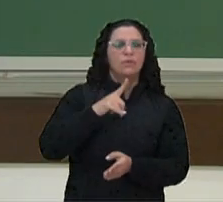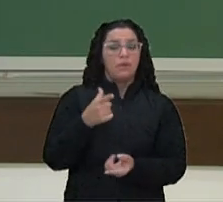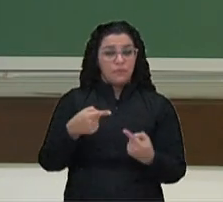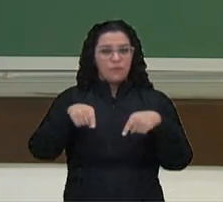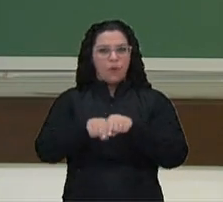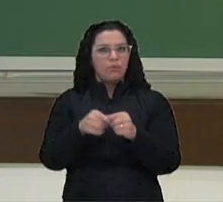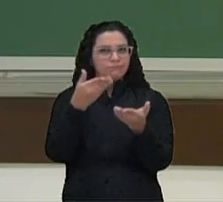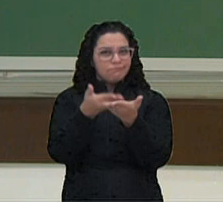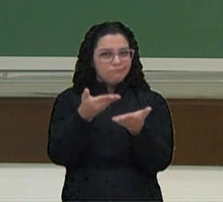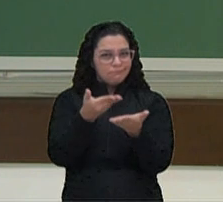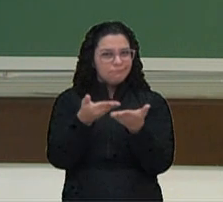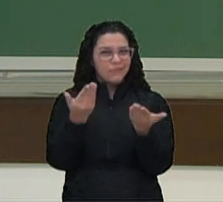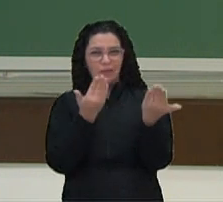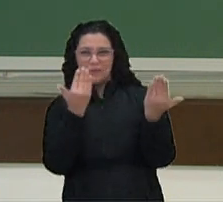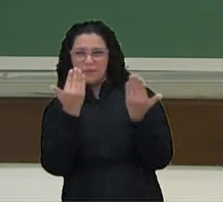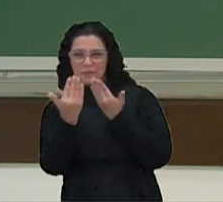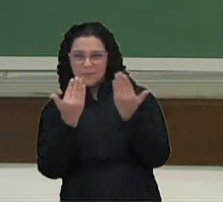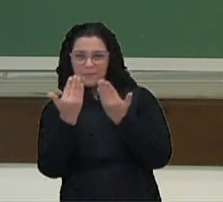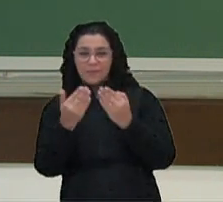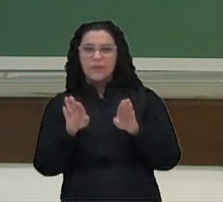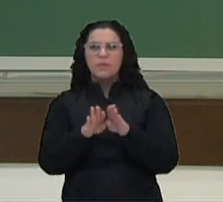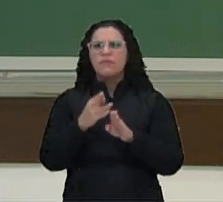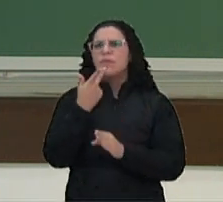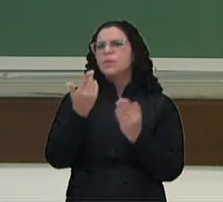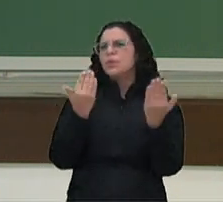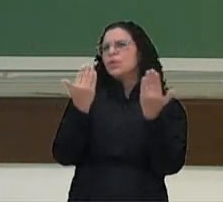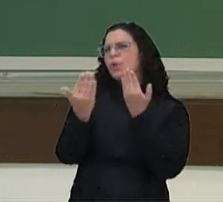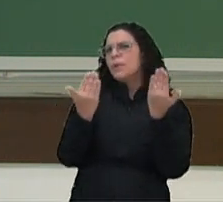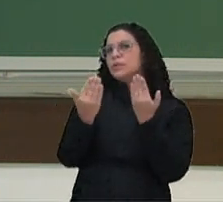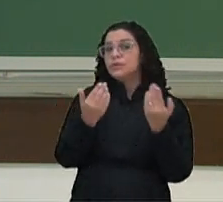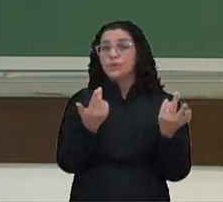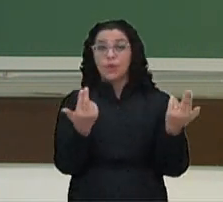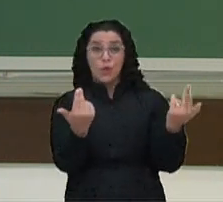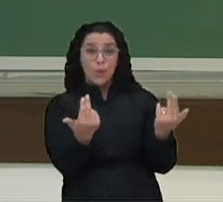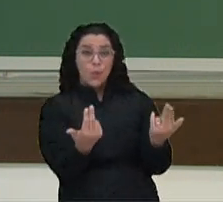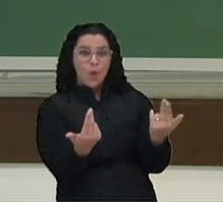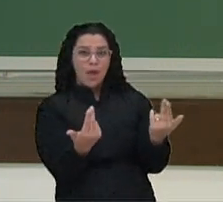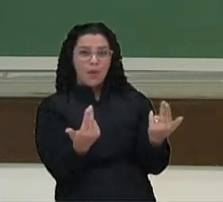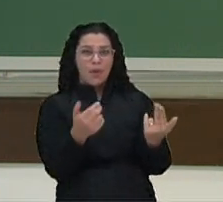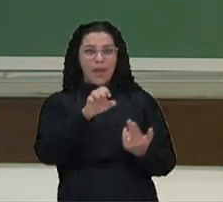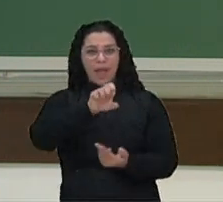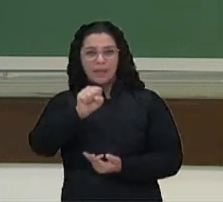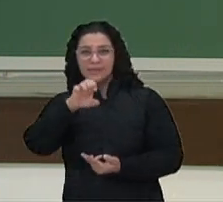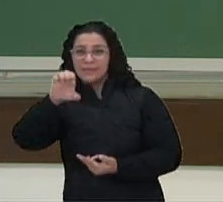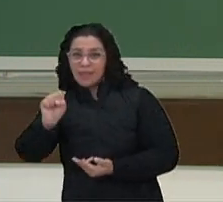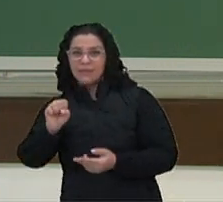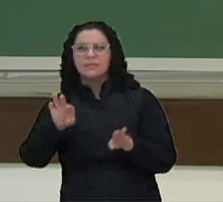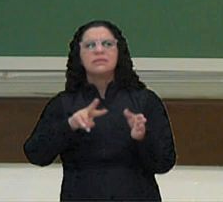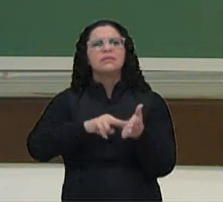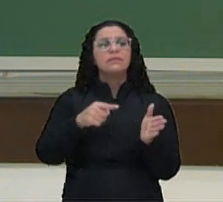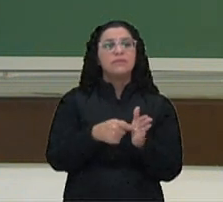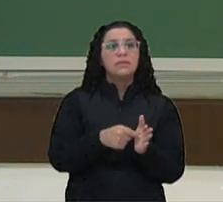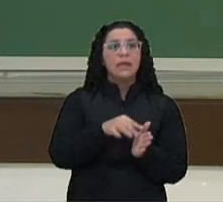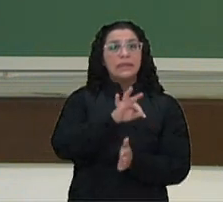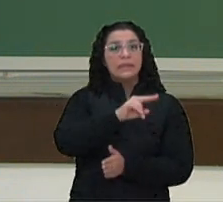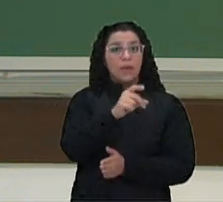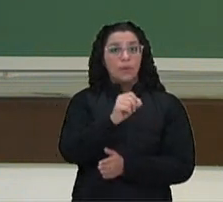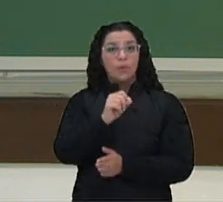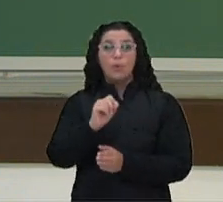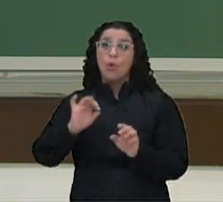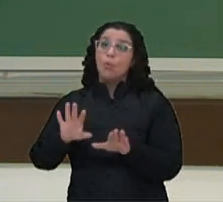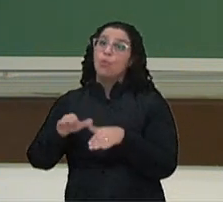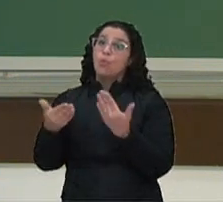nas próximas aulas, quando a gente falou lá sobre o comparativo de igualdade, né? O SS, que significa tão